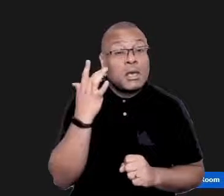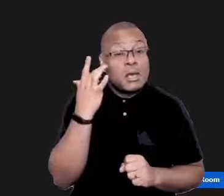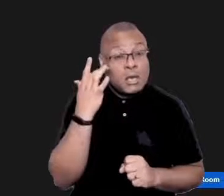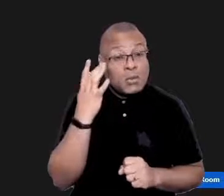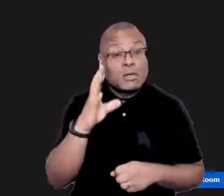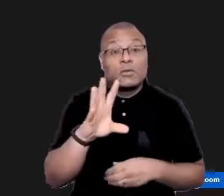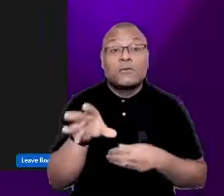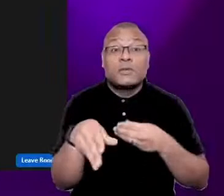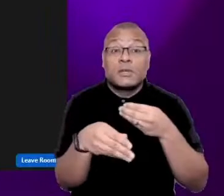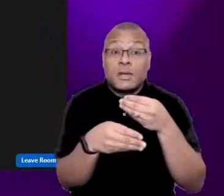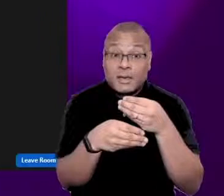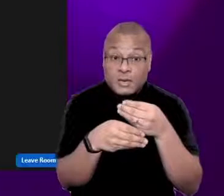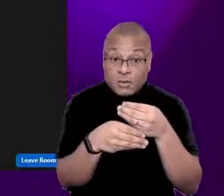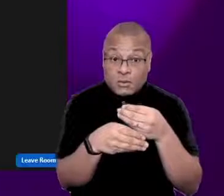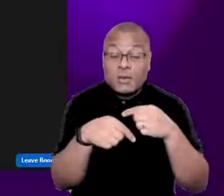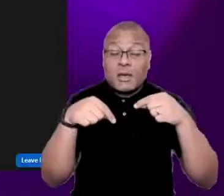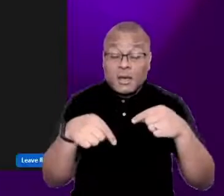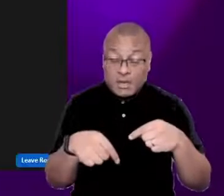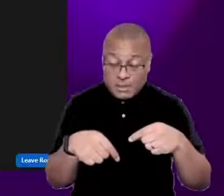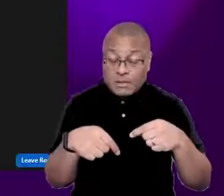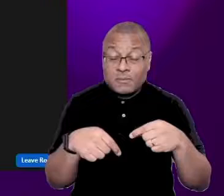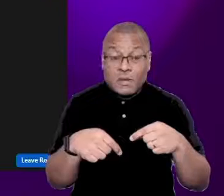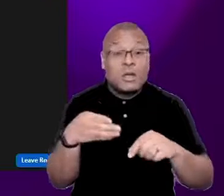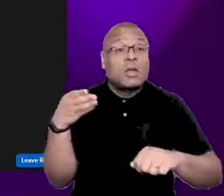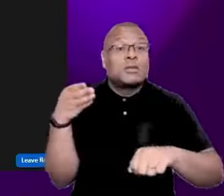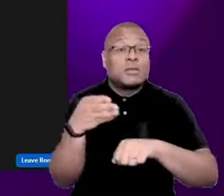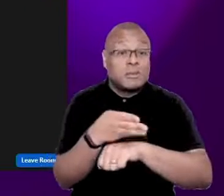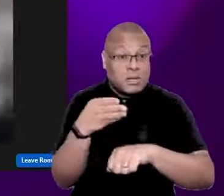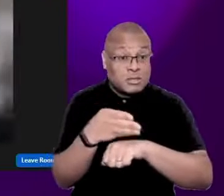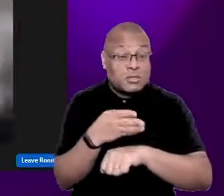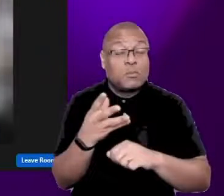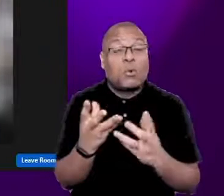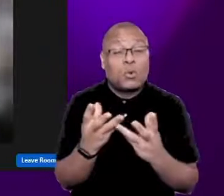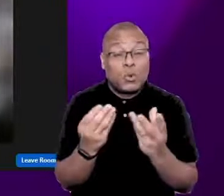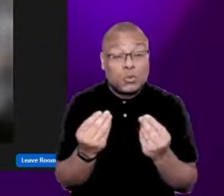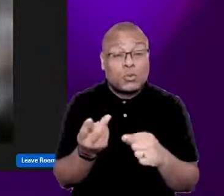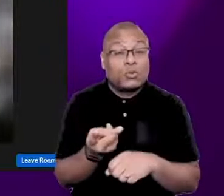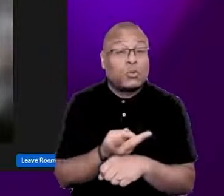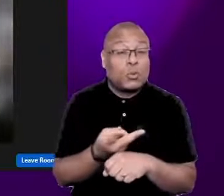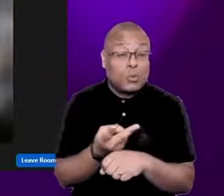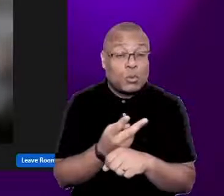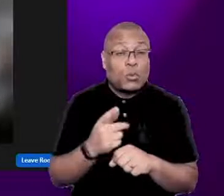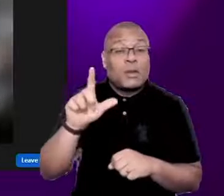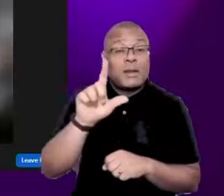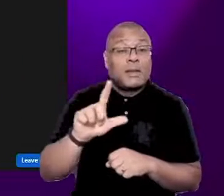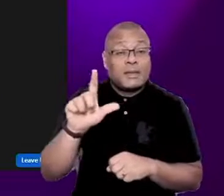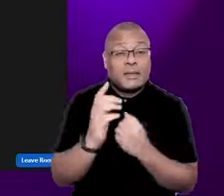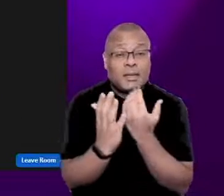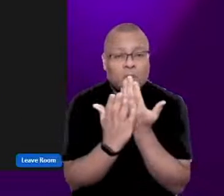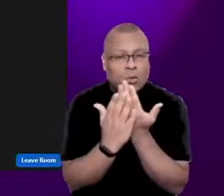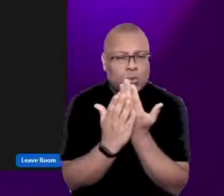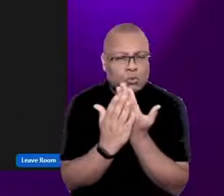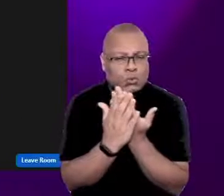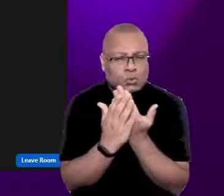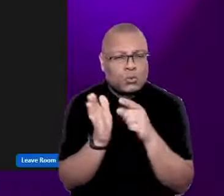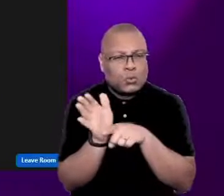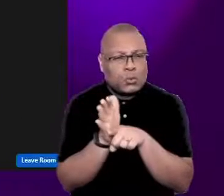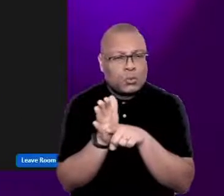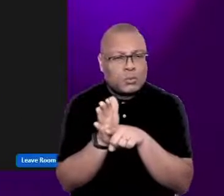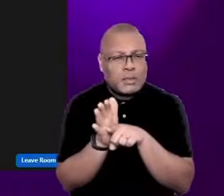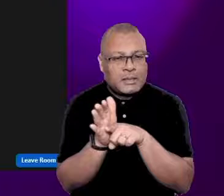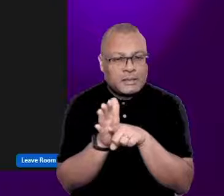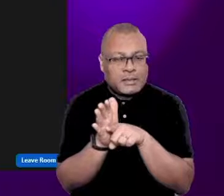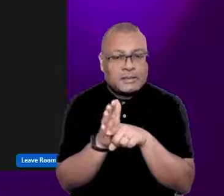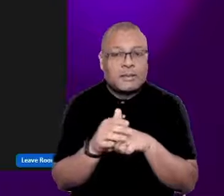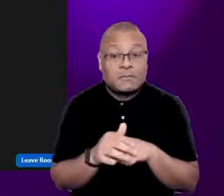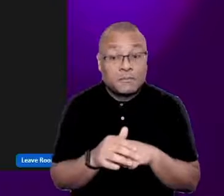trouxe aqui, né? Ora, você até participou ativamente ou você buscou em literatura, né? Estudos, né? Realmente de pesquisa